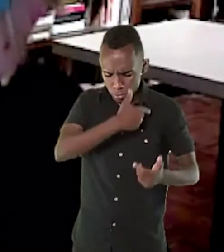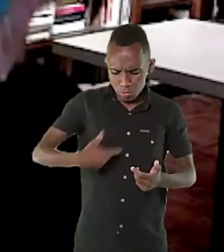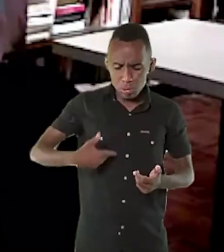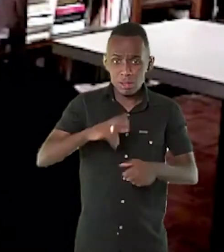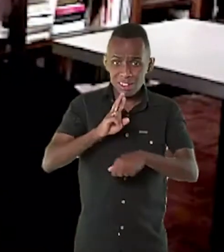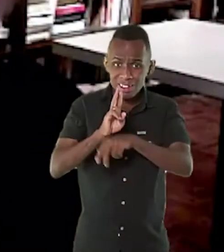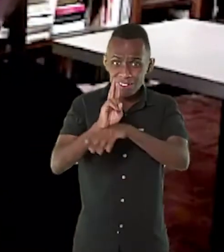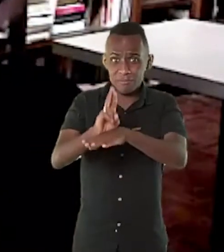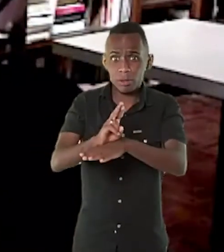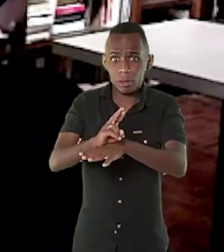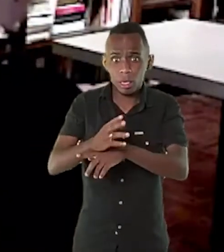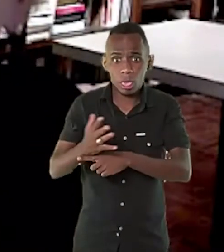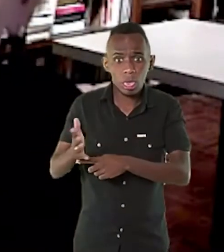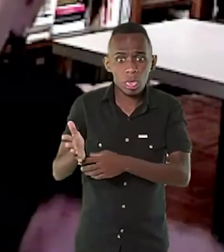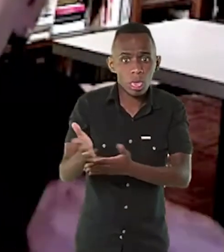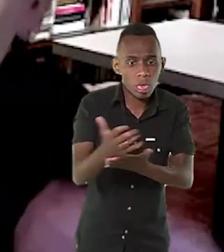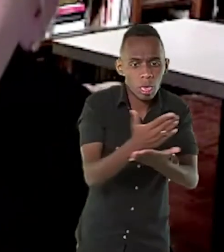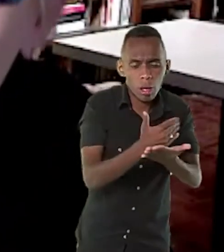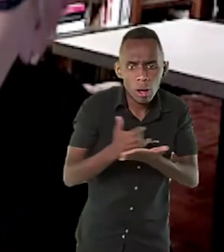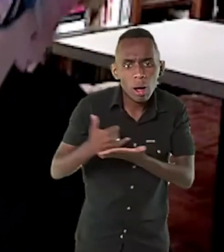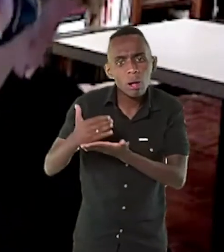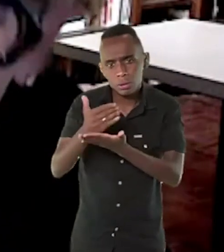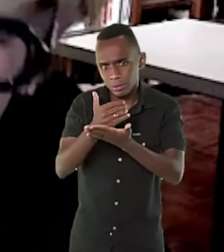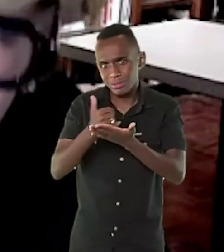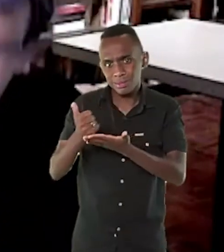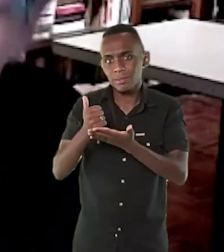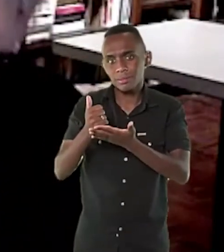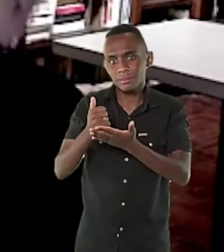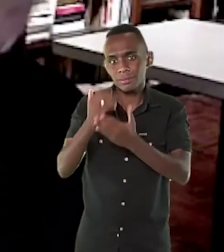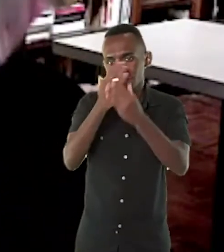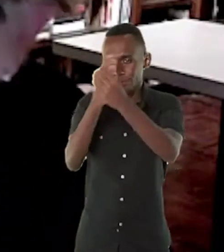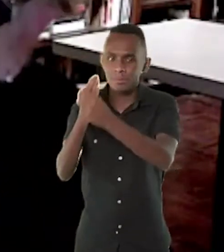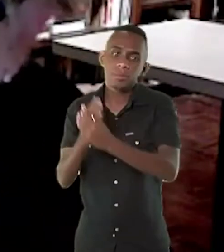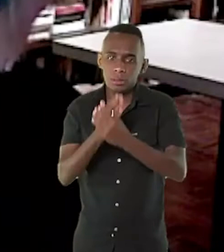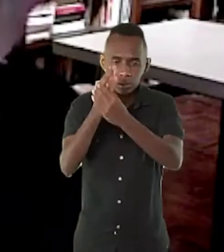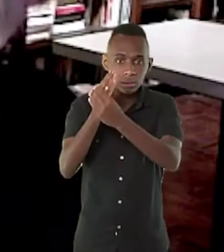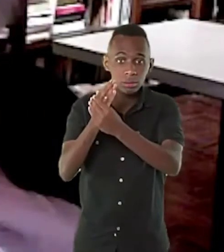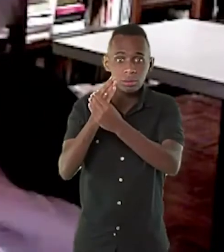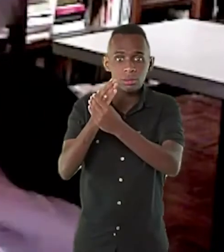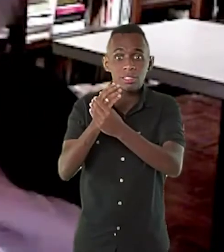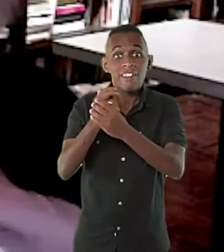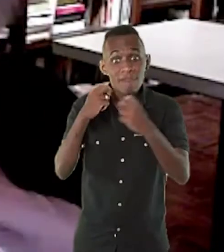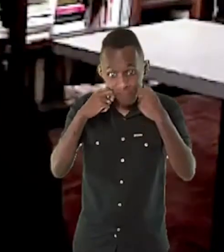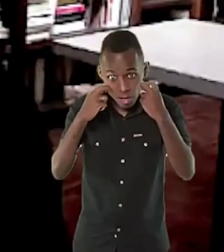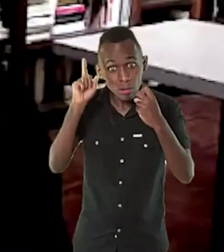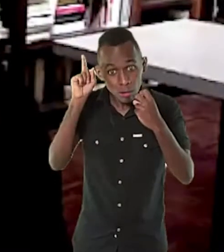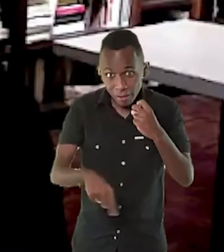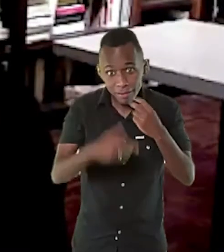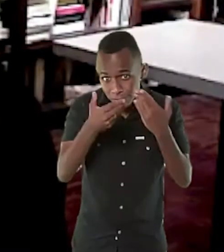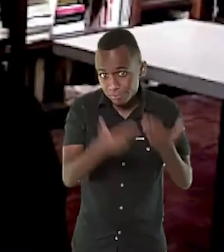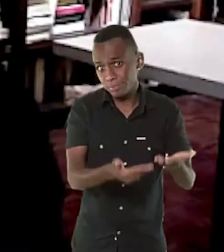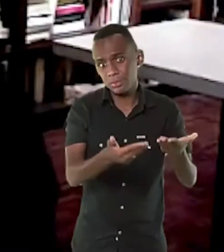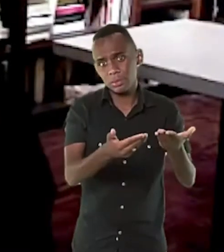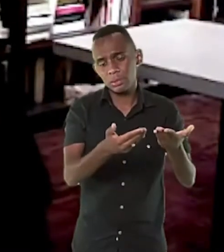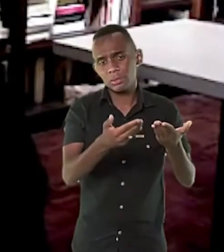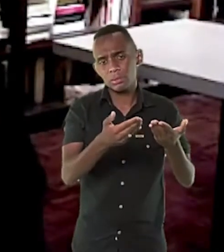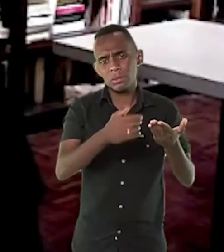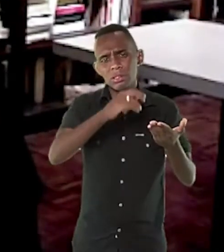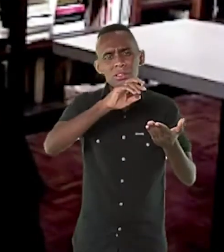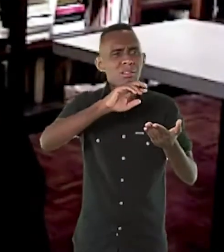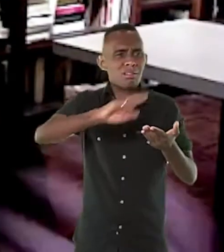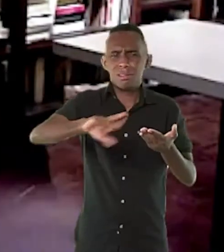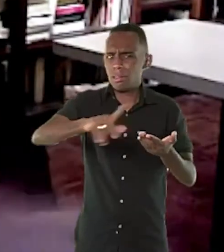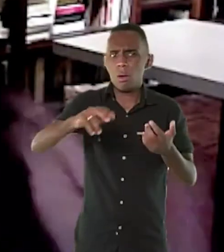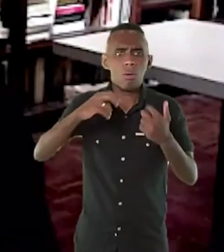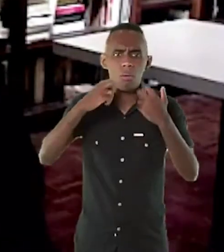fazem limpeza de biblioteca. A gente tem que ter vergonha disso, não de ter